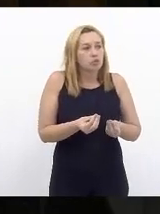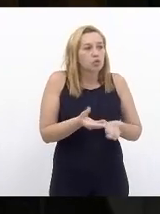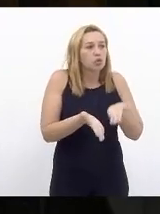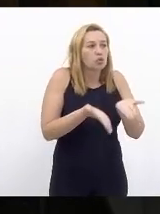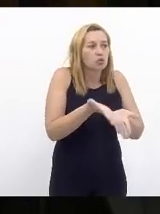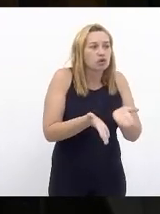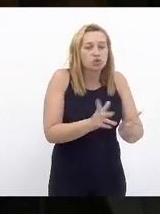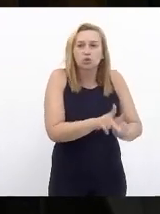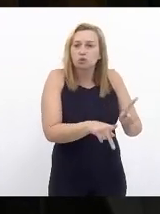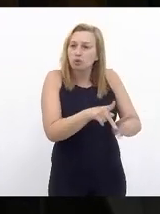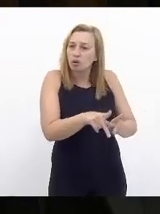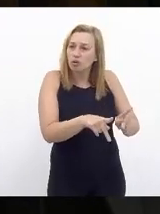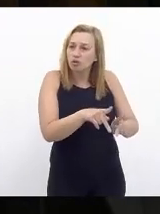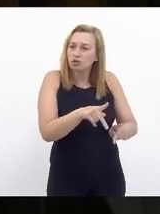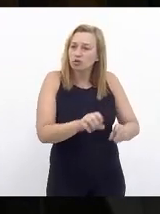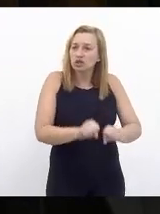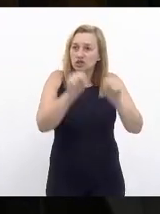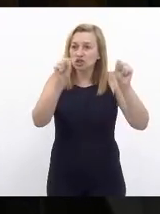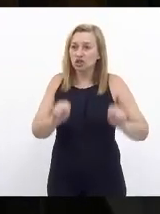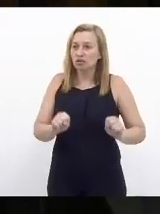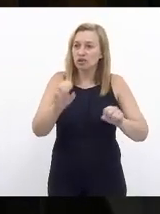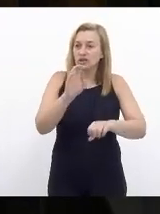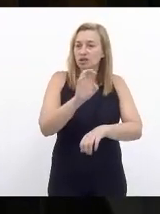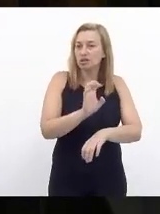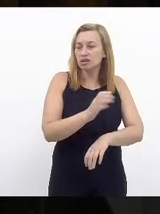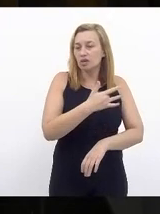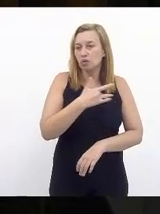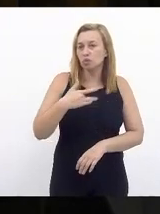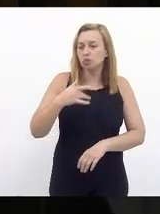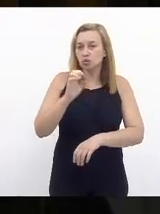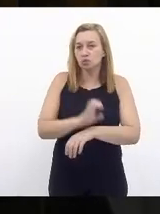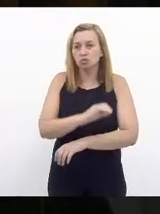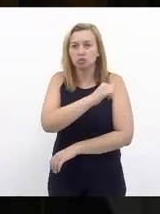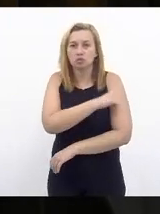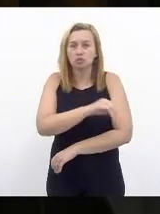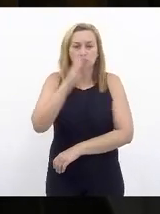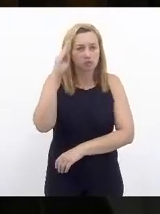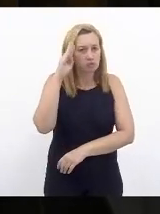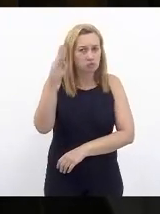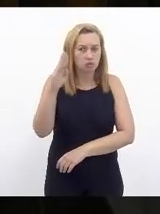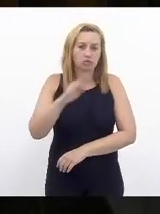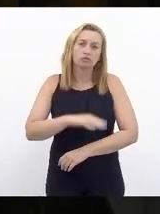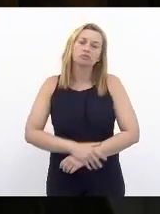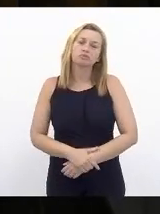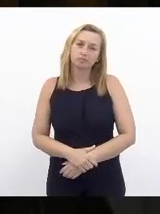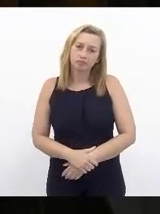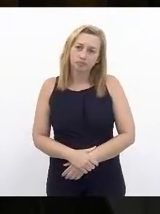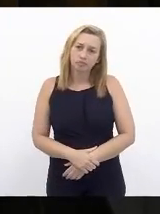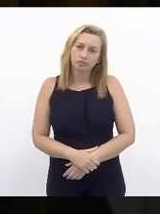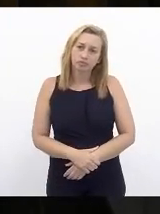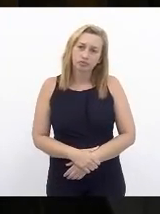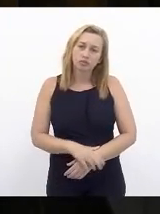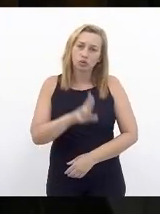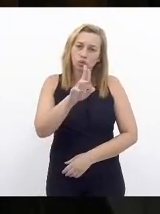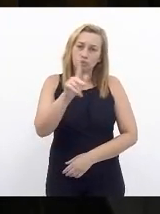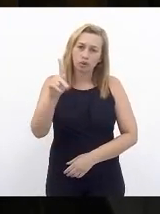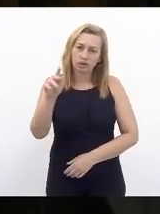no sistema de saúde do Estado do Rio de Janeiro e, principalmente, nas